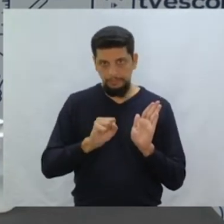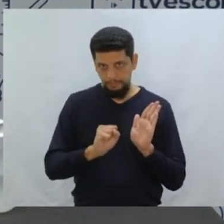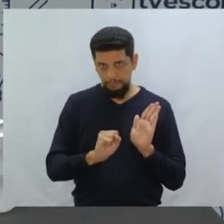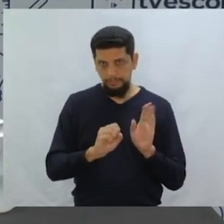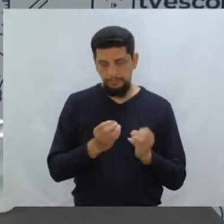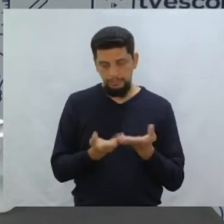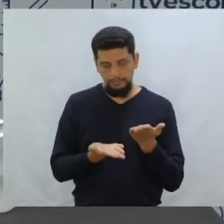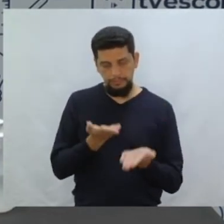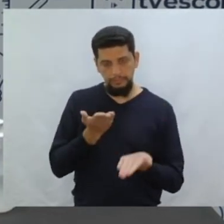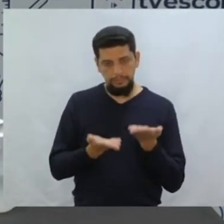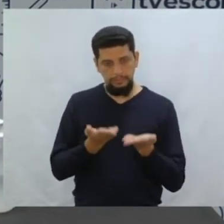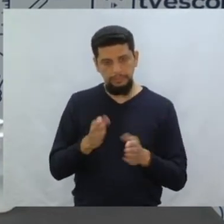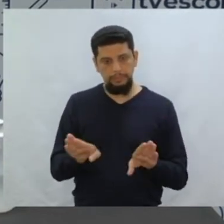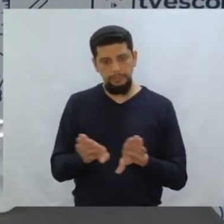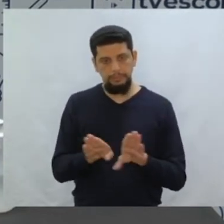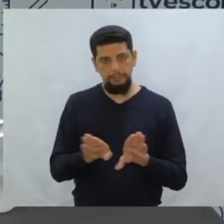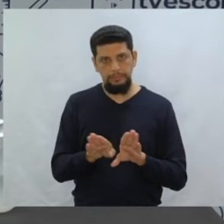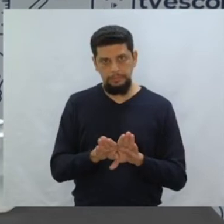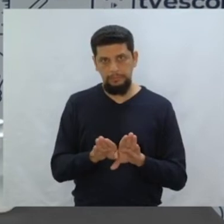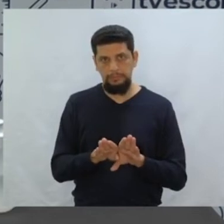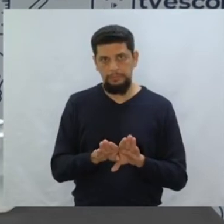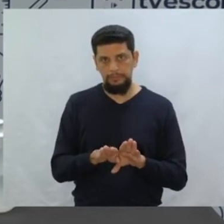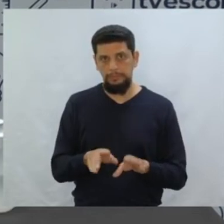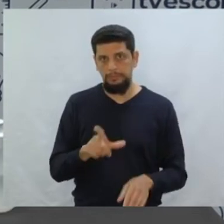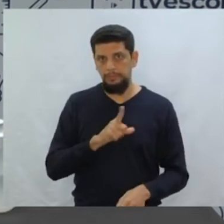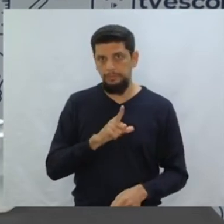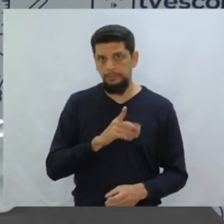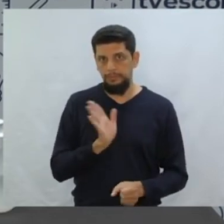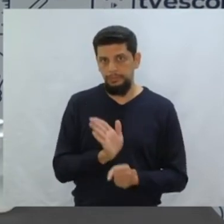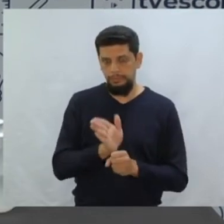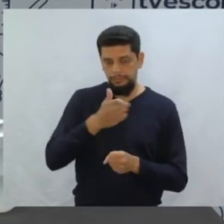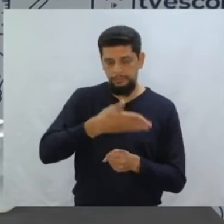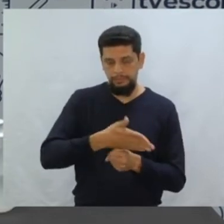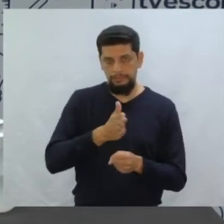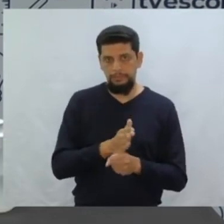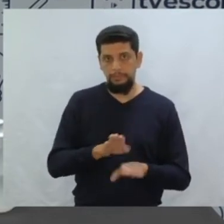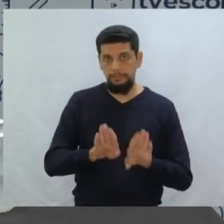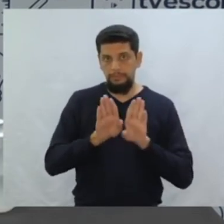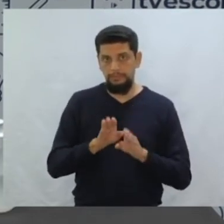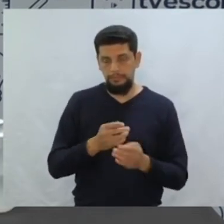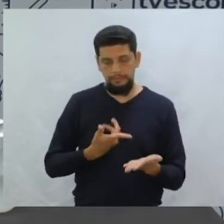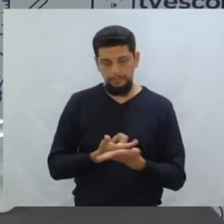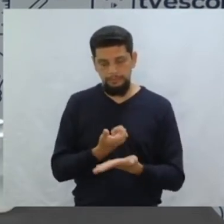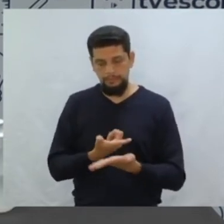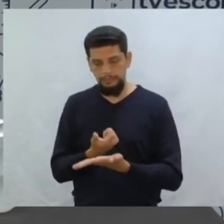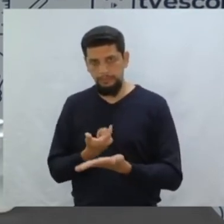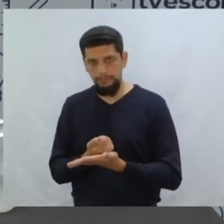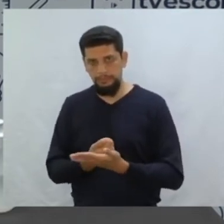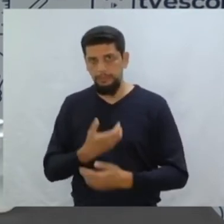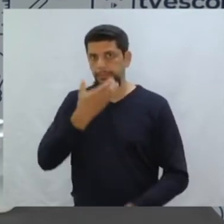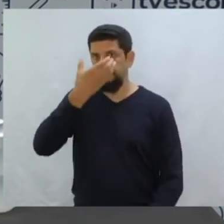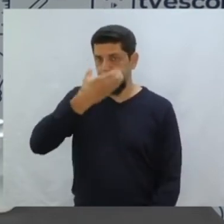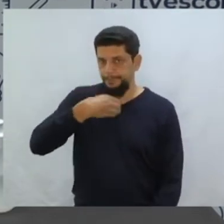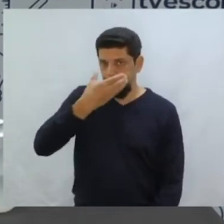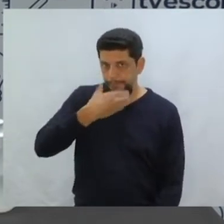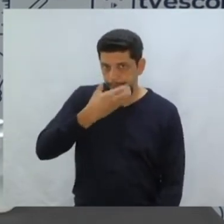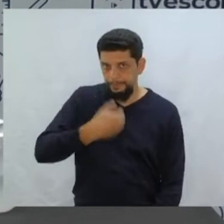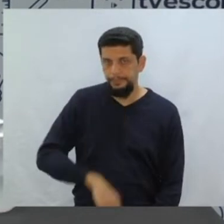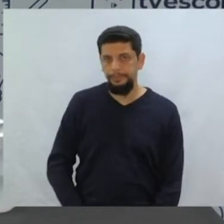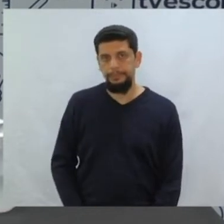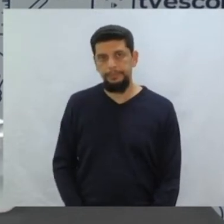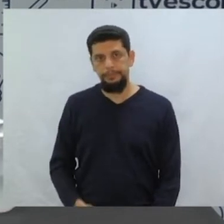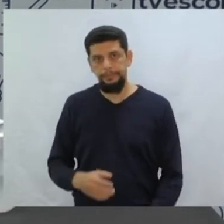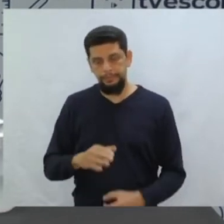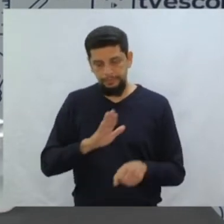peso. E aqui eu tenho representado as batatas. Mas quando nós compramos lá